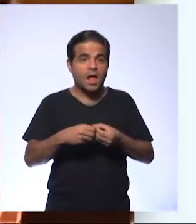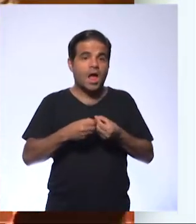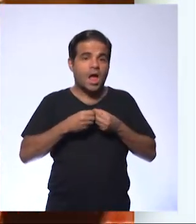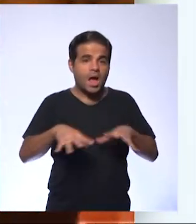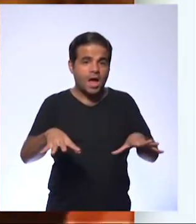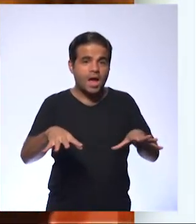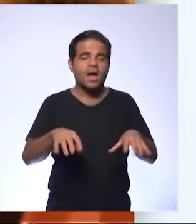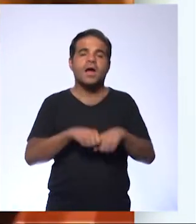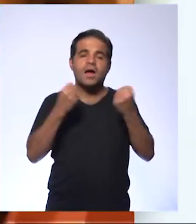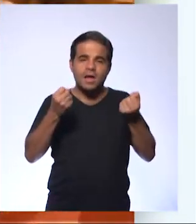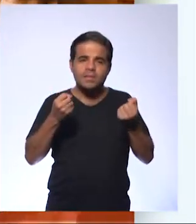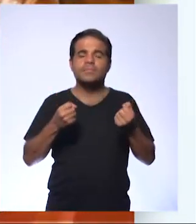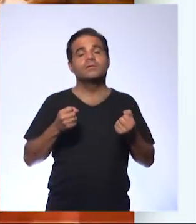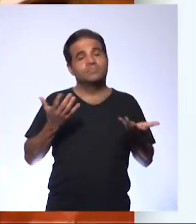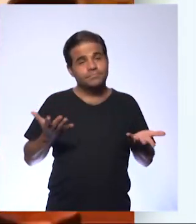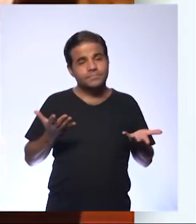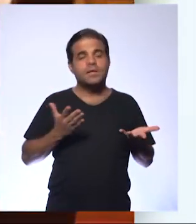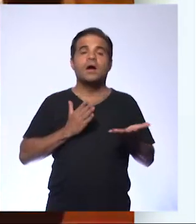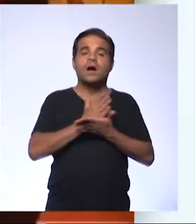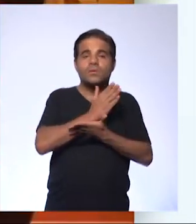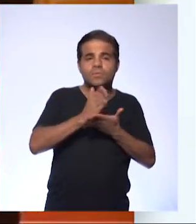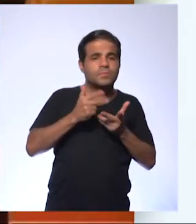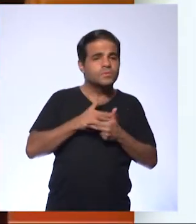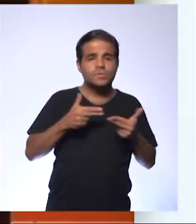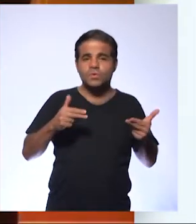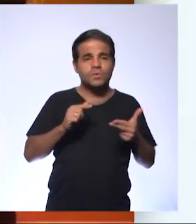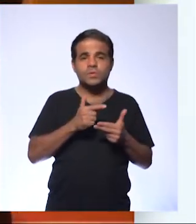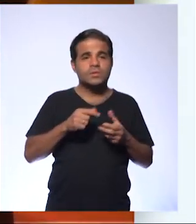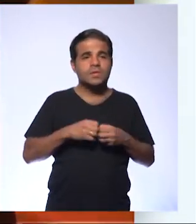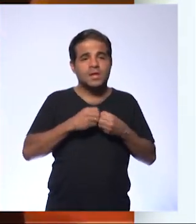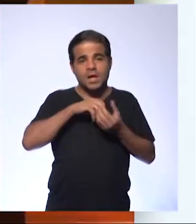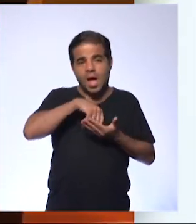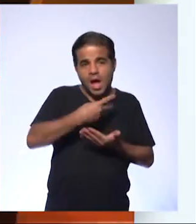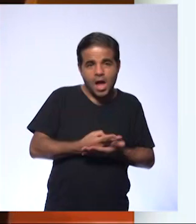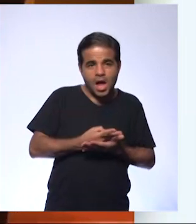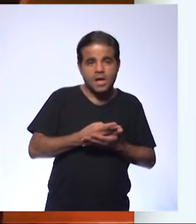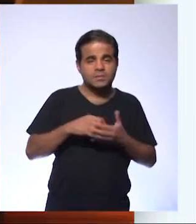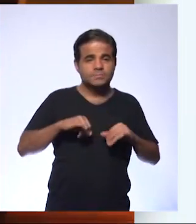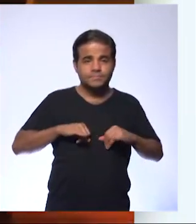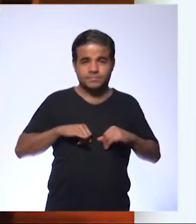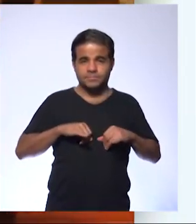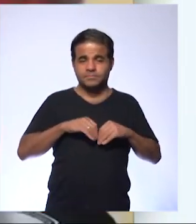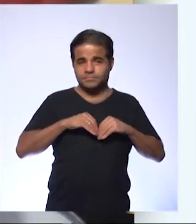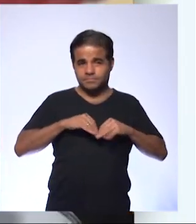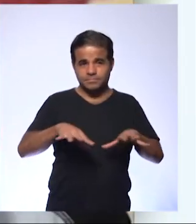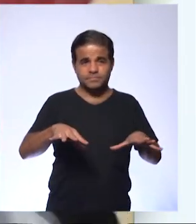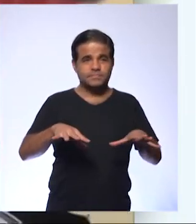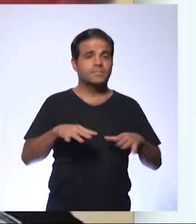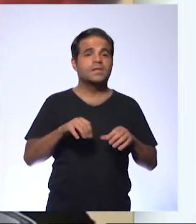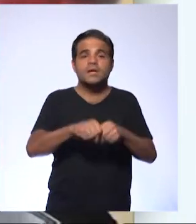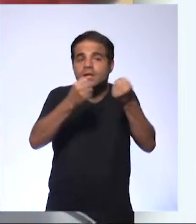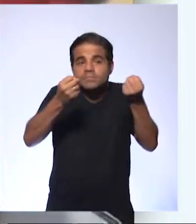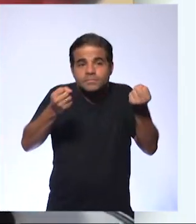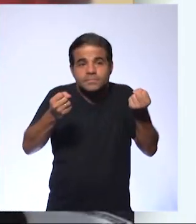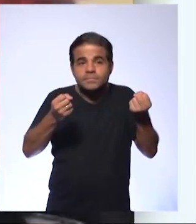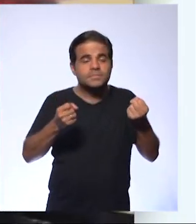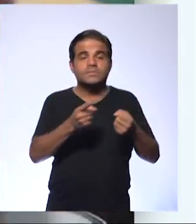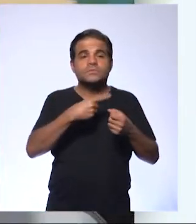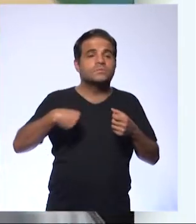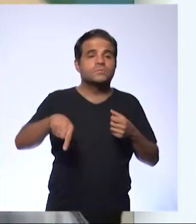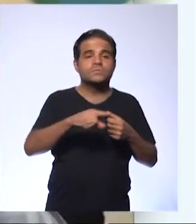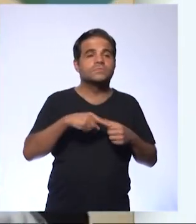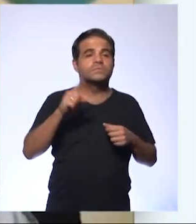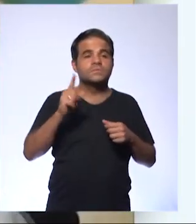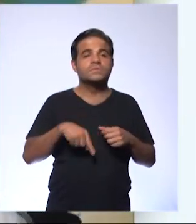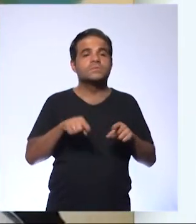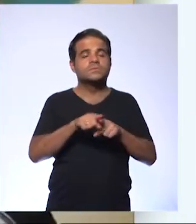quando algumas coisas que não conseguem ter plasticidade caem, sofrem pressão, caem, enfim, quebram. E a gente também